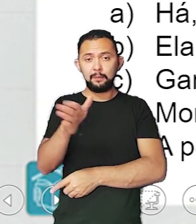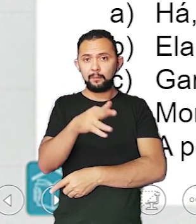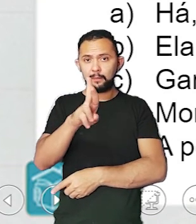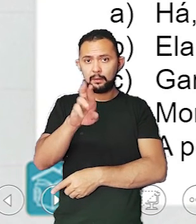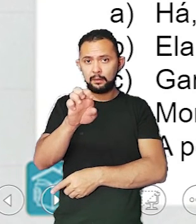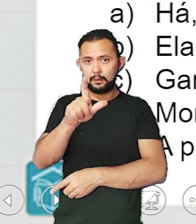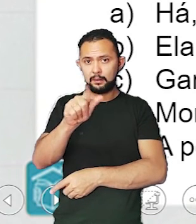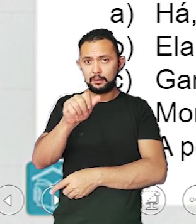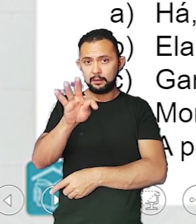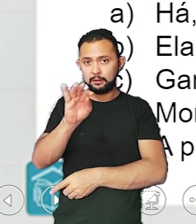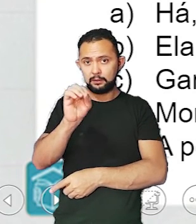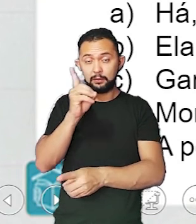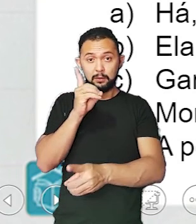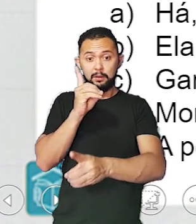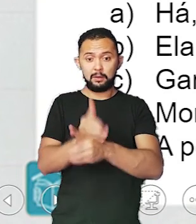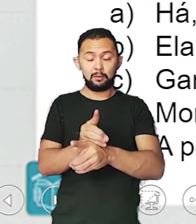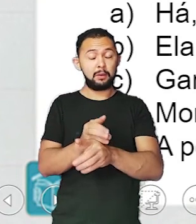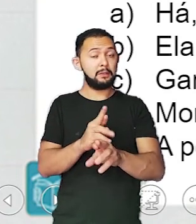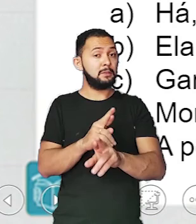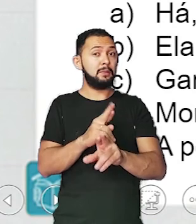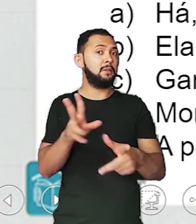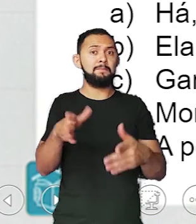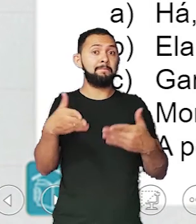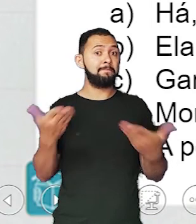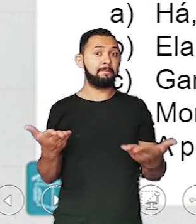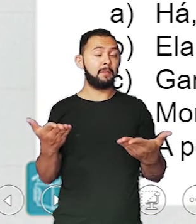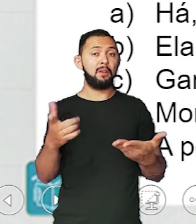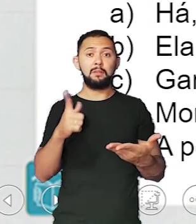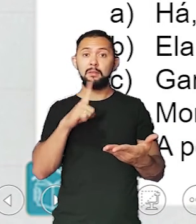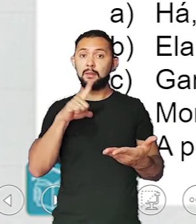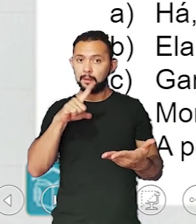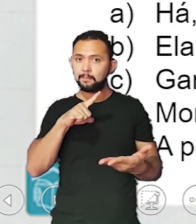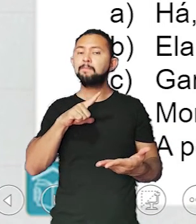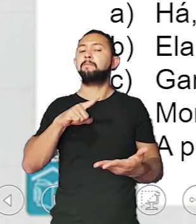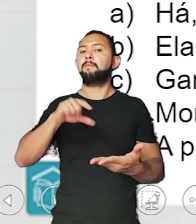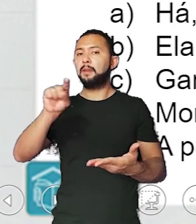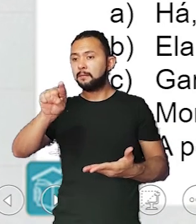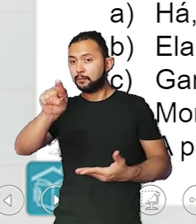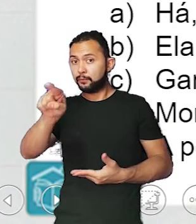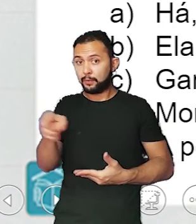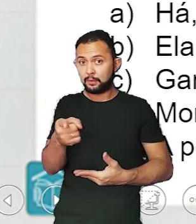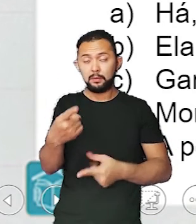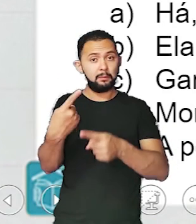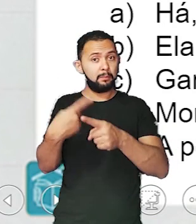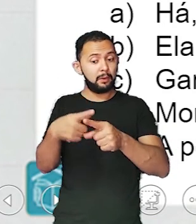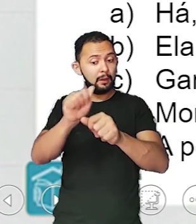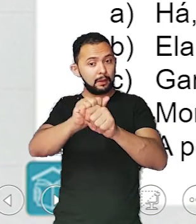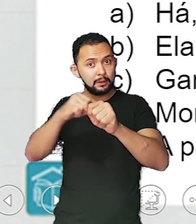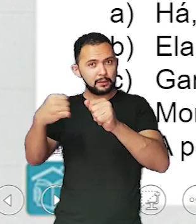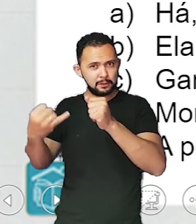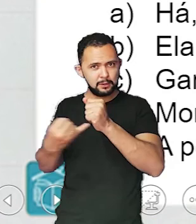ok? Certo? A diferença é que vai ter que ter uma vírgula, já que é explicativa, vai ter que aparecer a